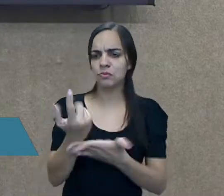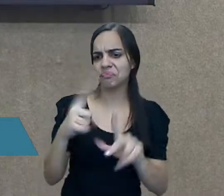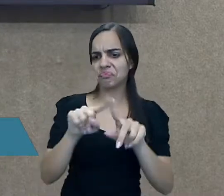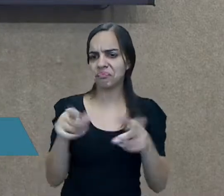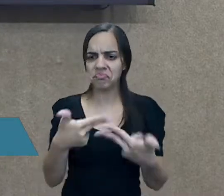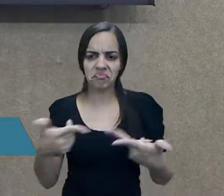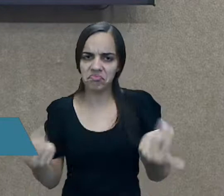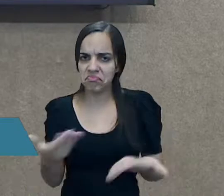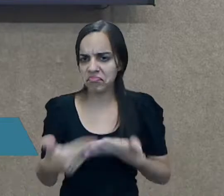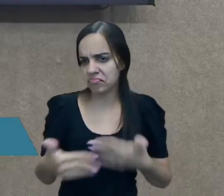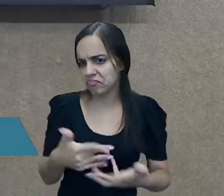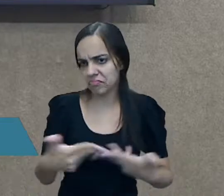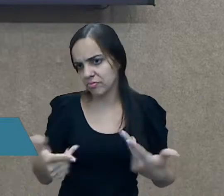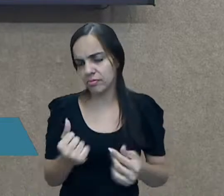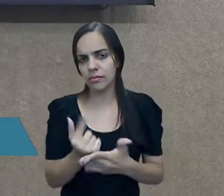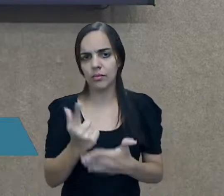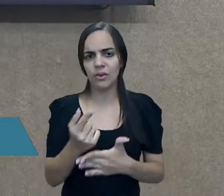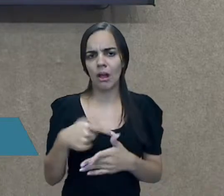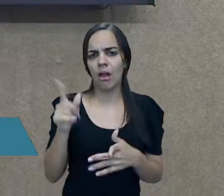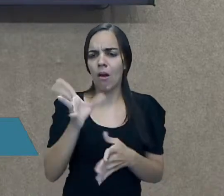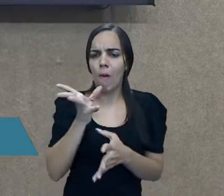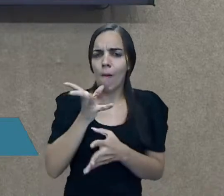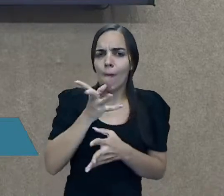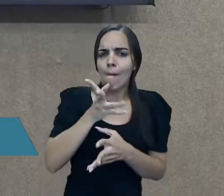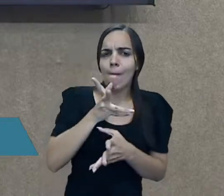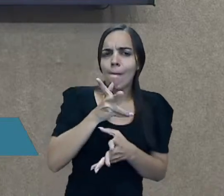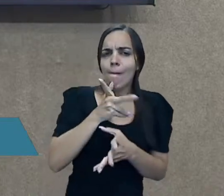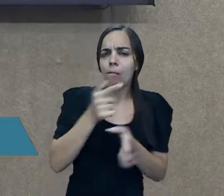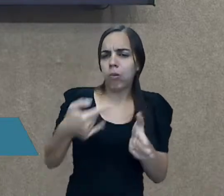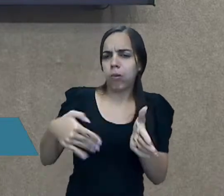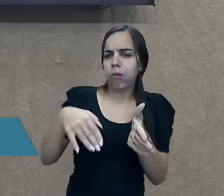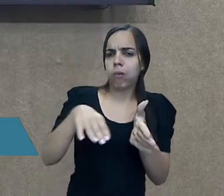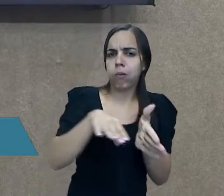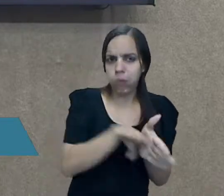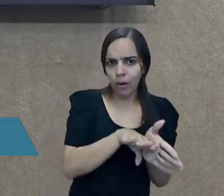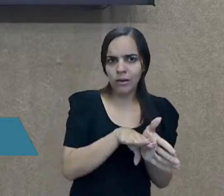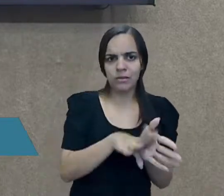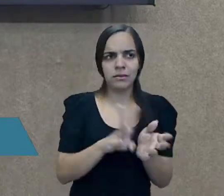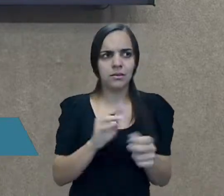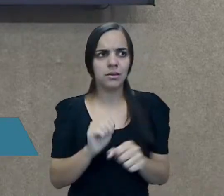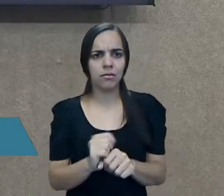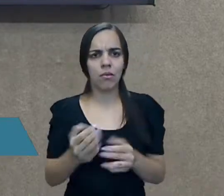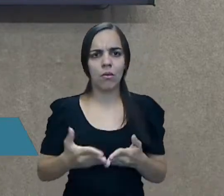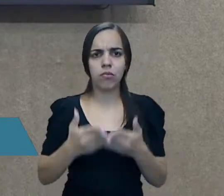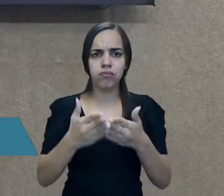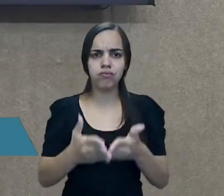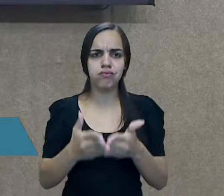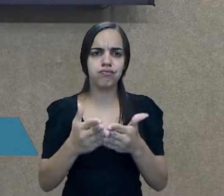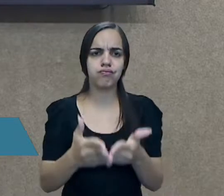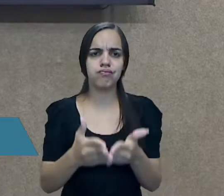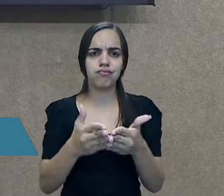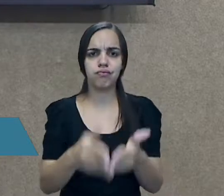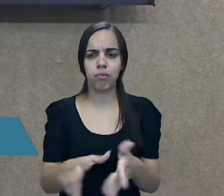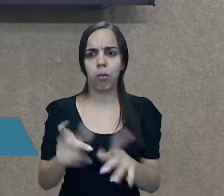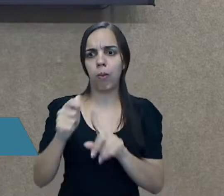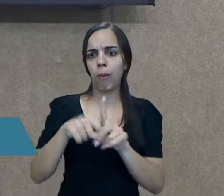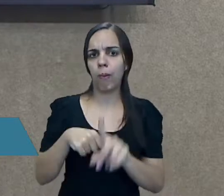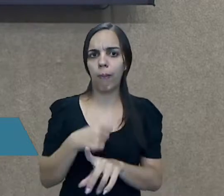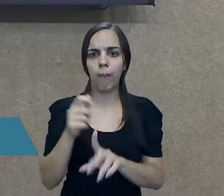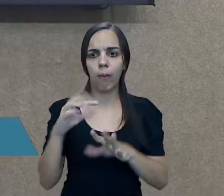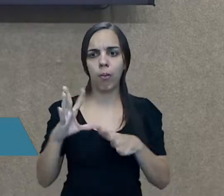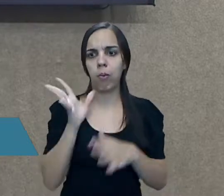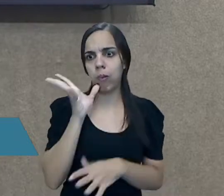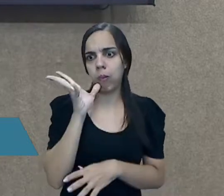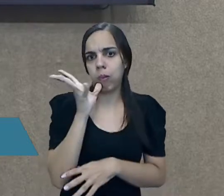A comunicação, professor, ela era feita através dos barcos e das locomotivas? Como assim?